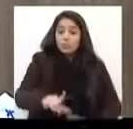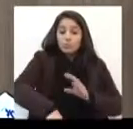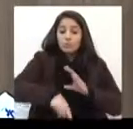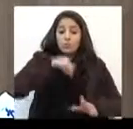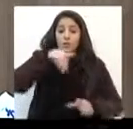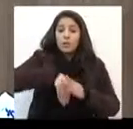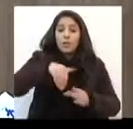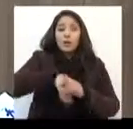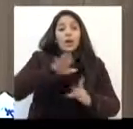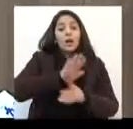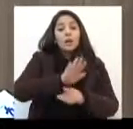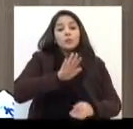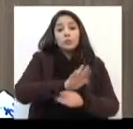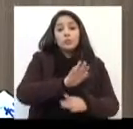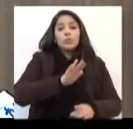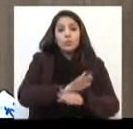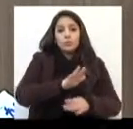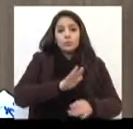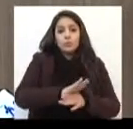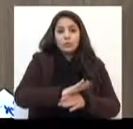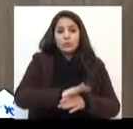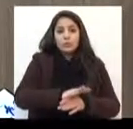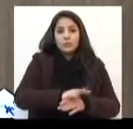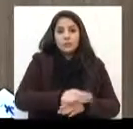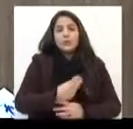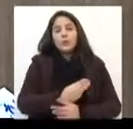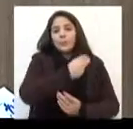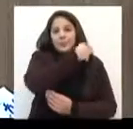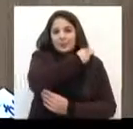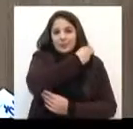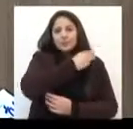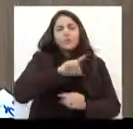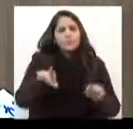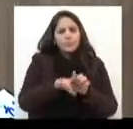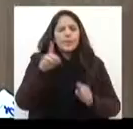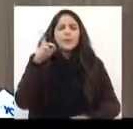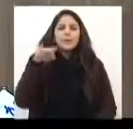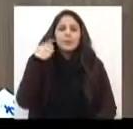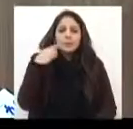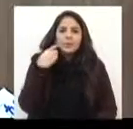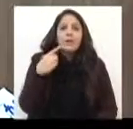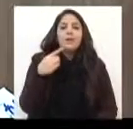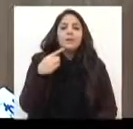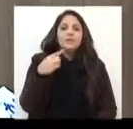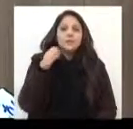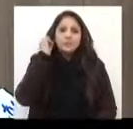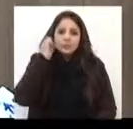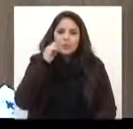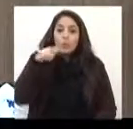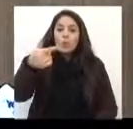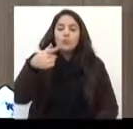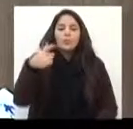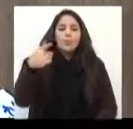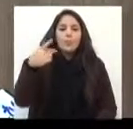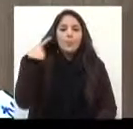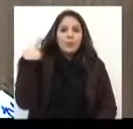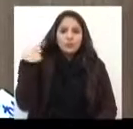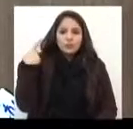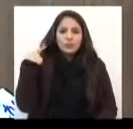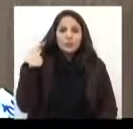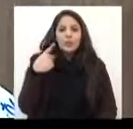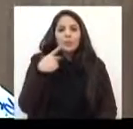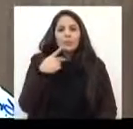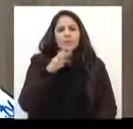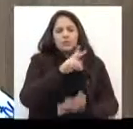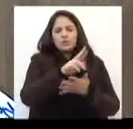ajuda dos ministros que são deputados e senadores dos outros partidos, do PP, do